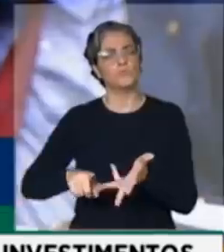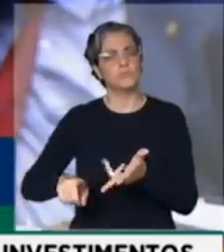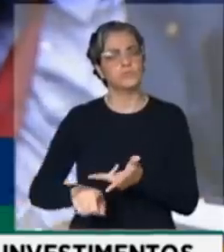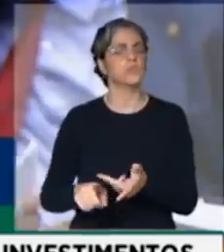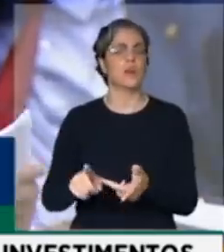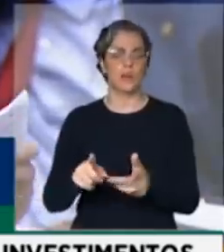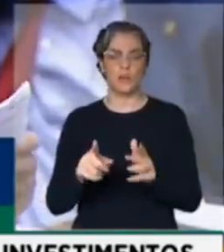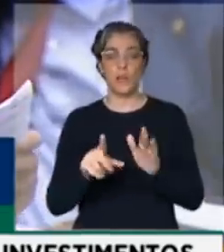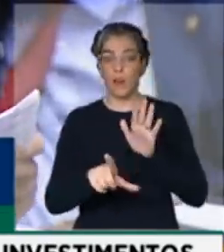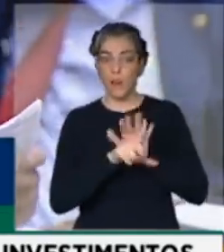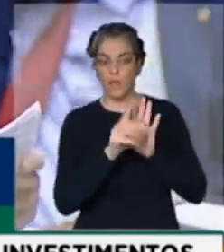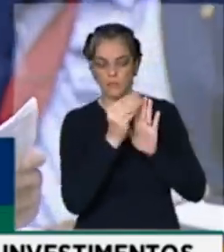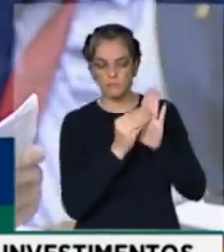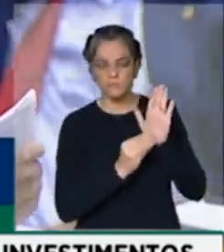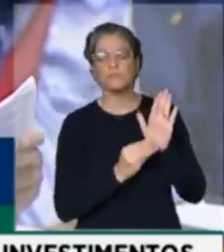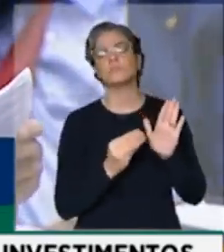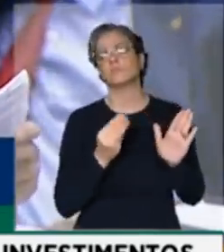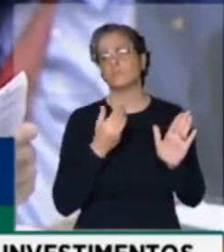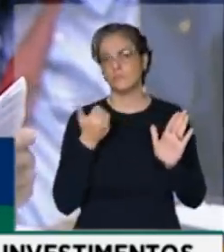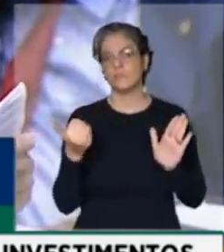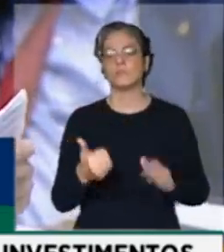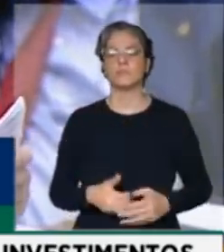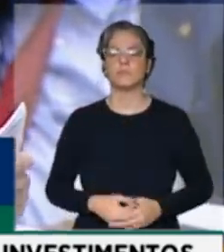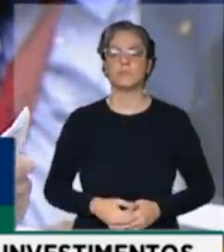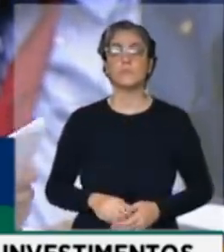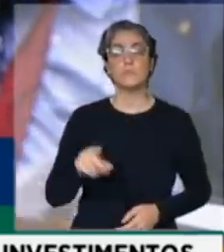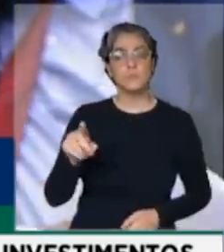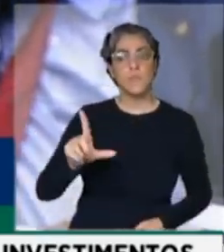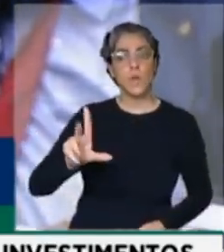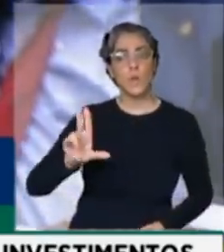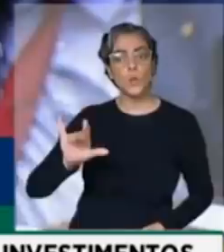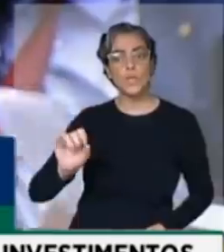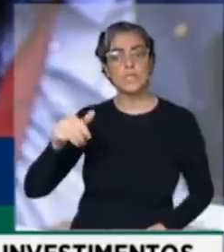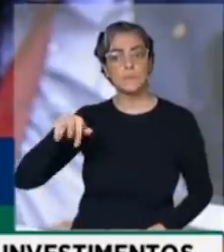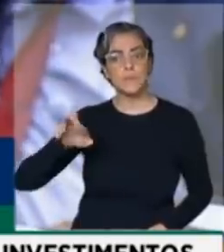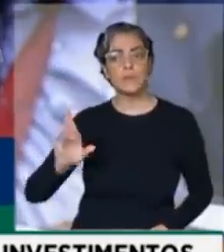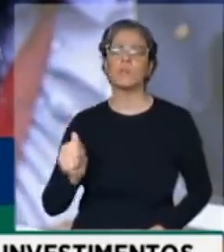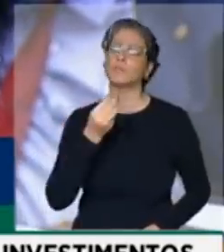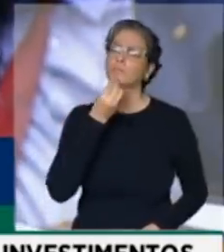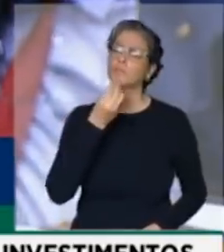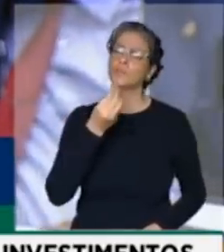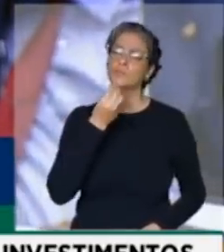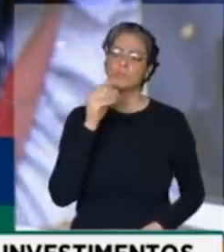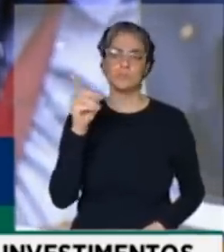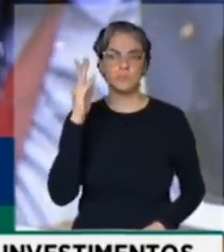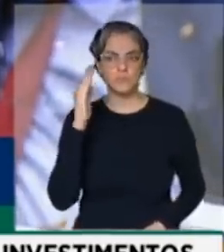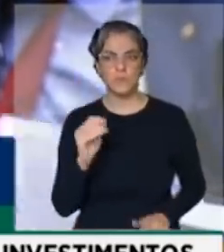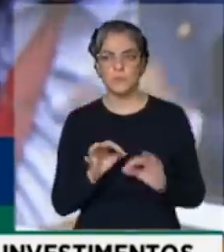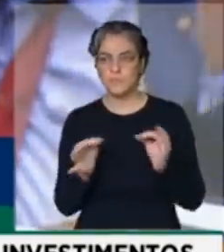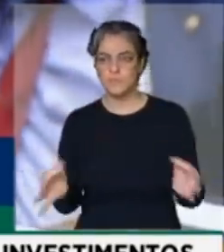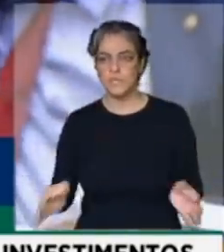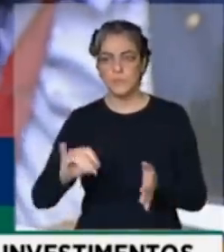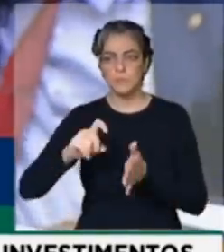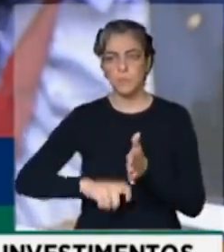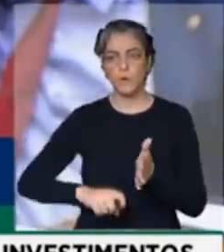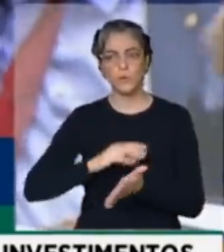o presidente Luiz Miranda, que muito se interessa pelo tema tributário, nesse ano a gente já poderia ter votado, né, uma simplificação tributária para todos os